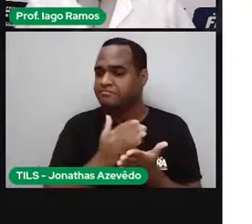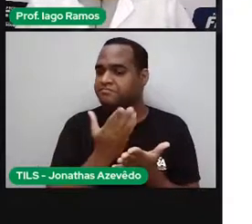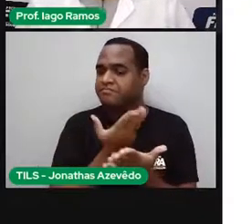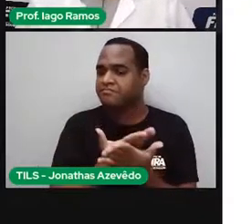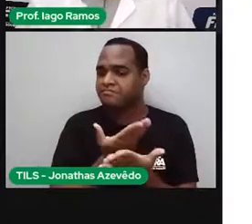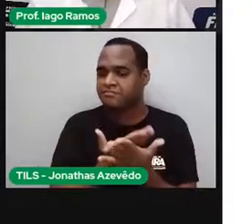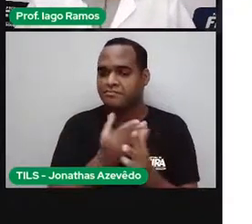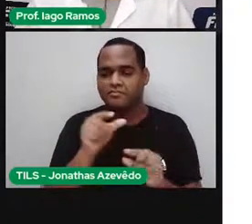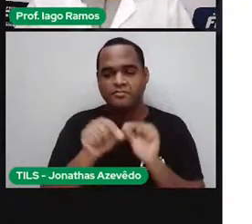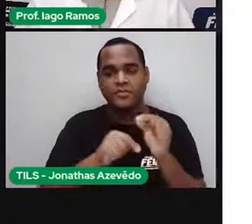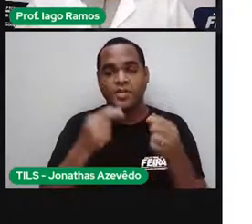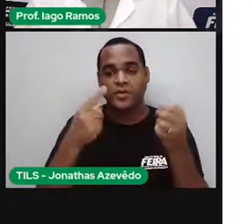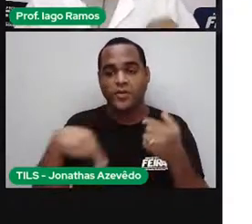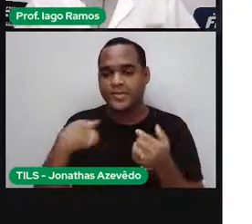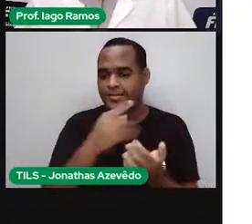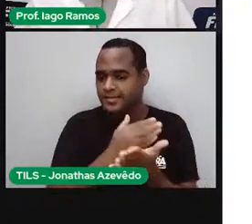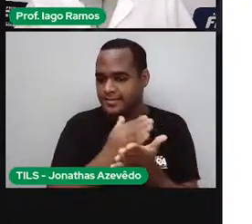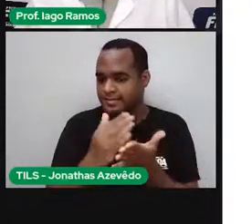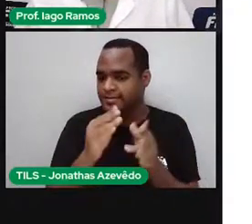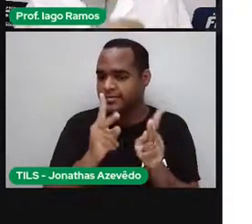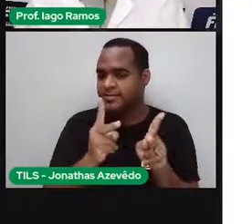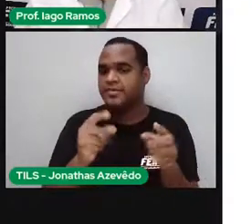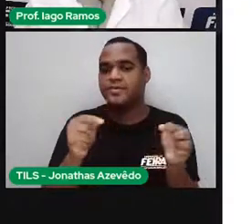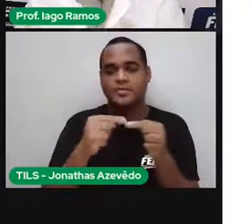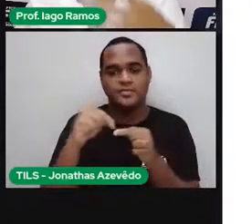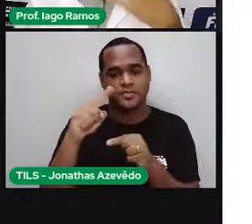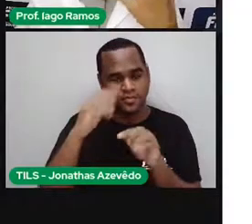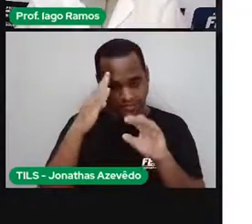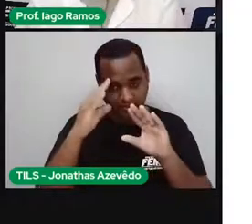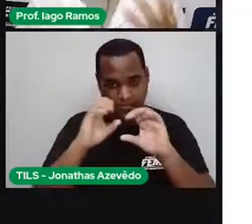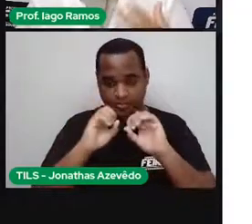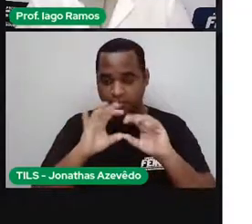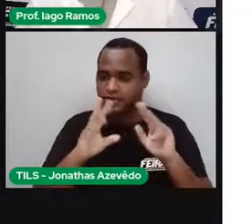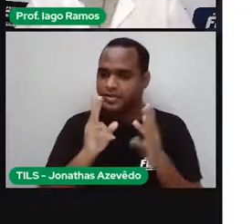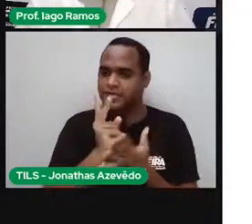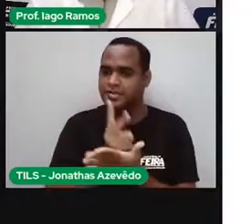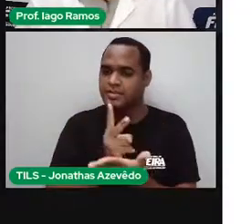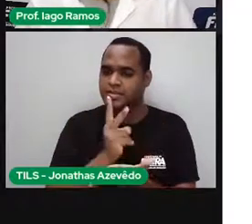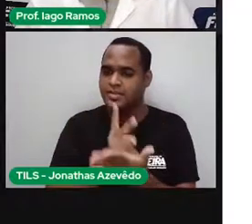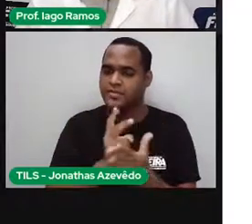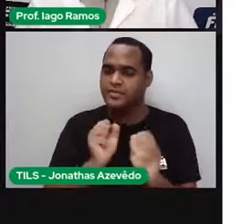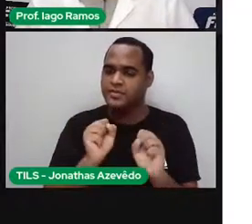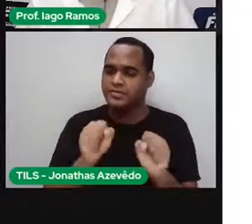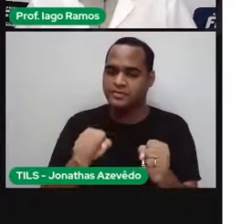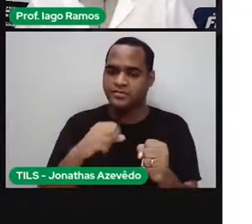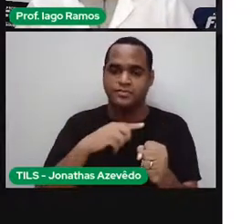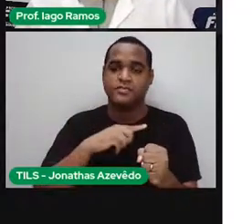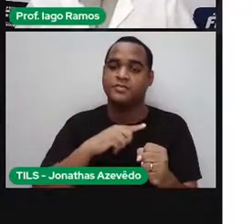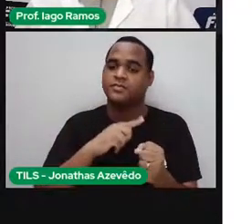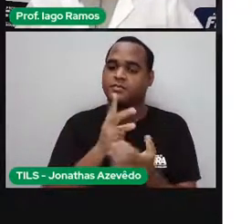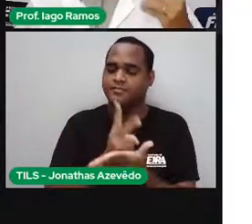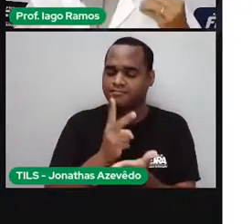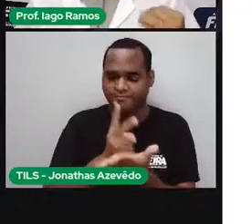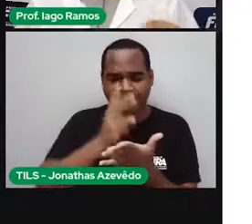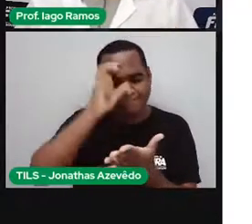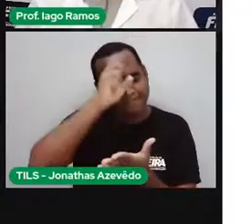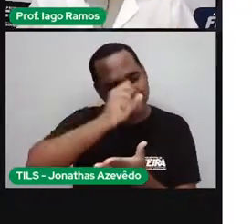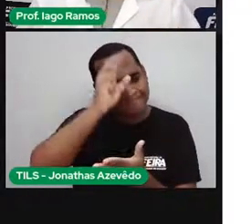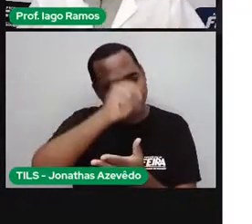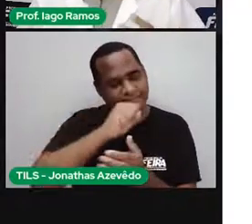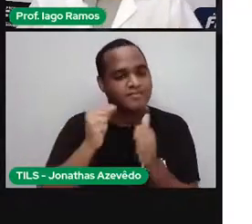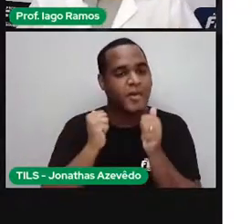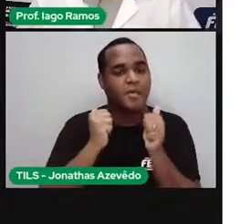gostamos sempre de deixar claro dizer o que é que a gente vai aprender isso é importante né é